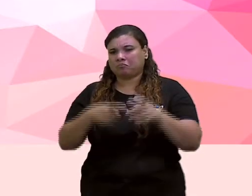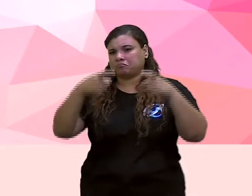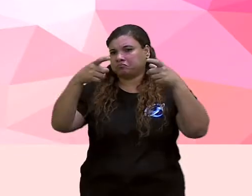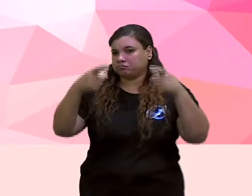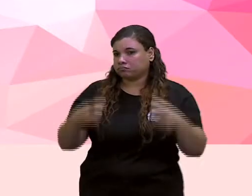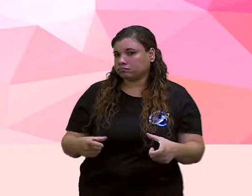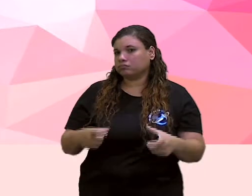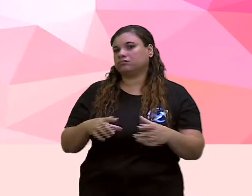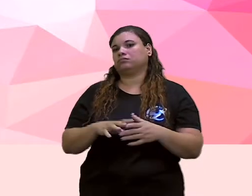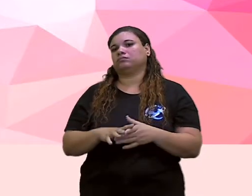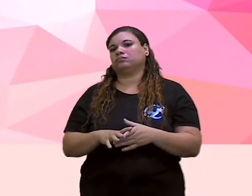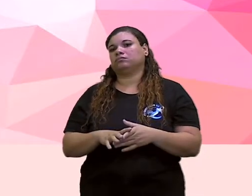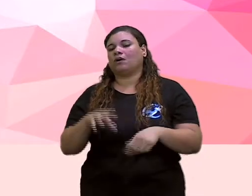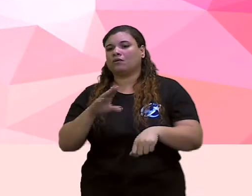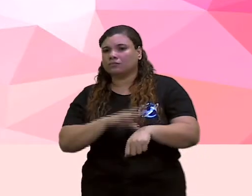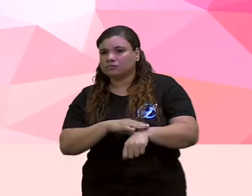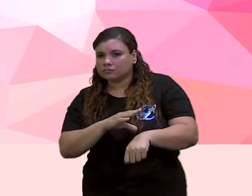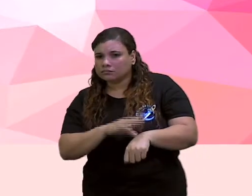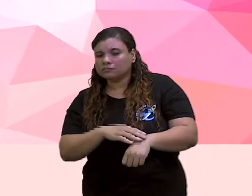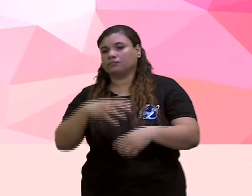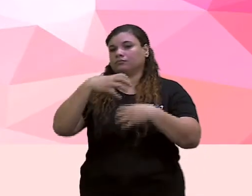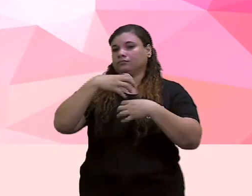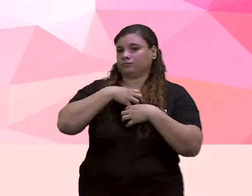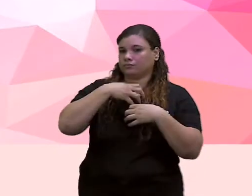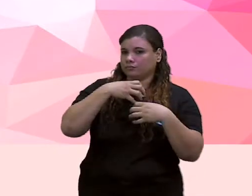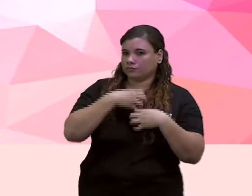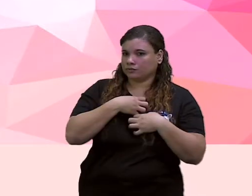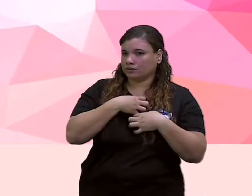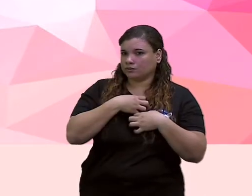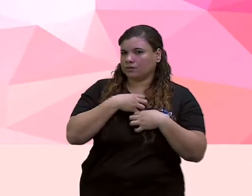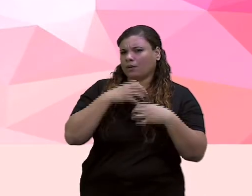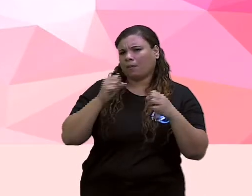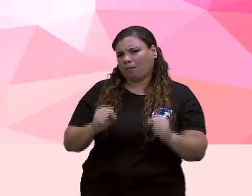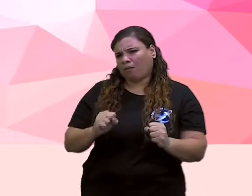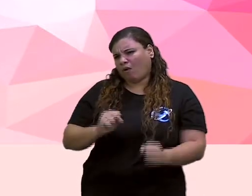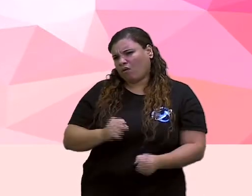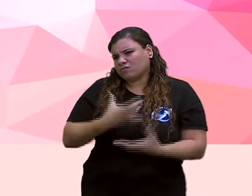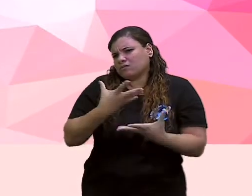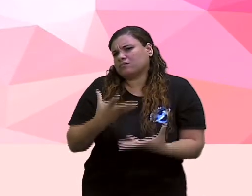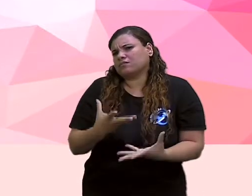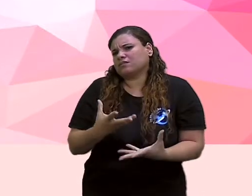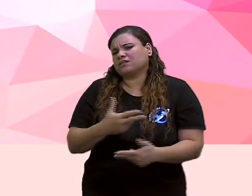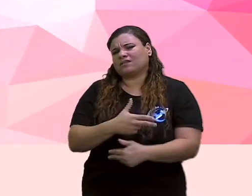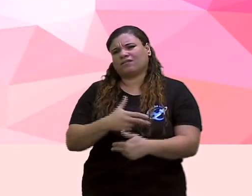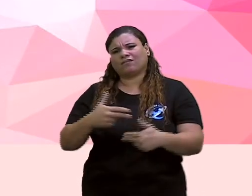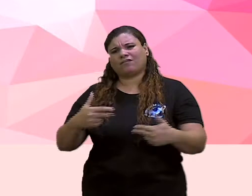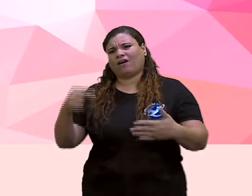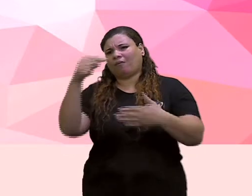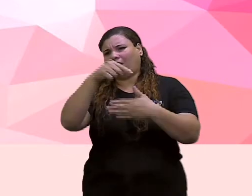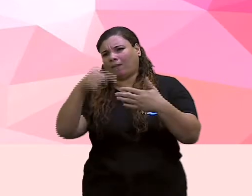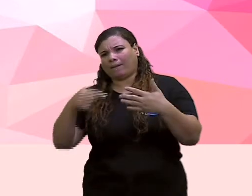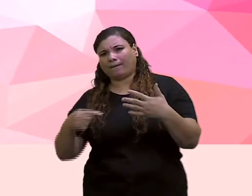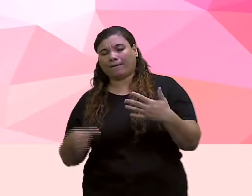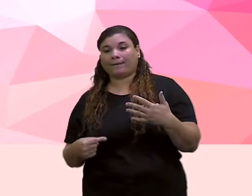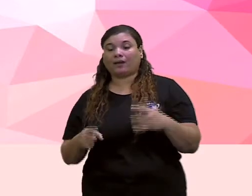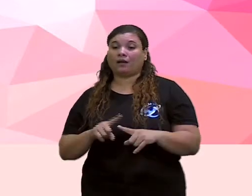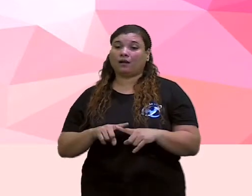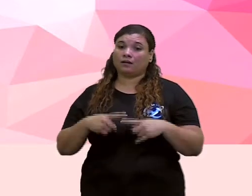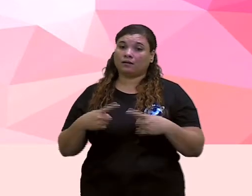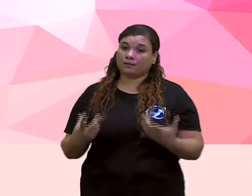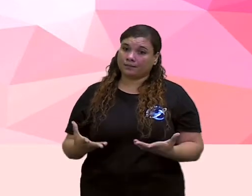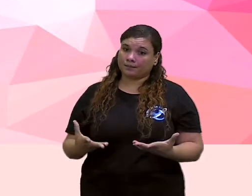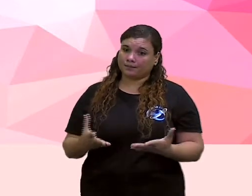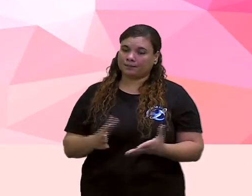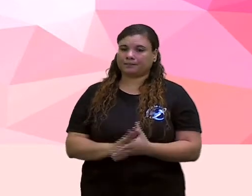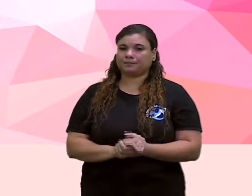modo e aí por aí vai, né? Sabemos que pode expressar uma quantidade bem grande aí, né? Mas até